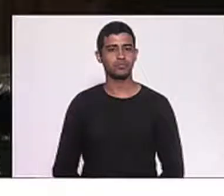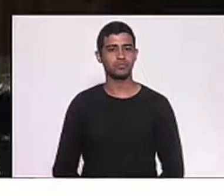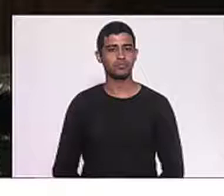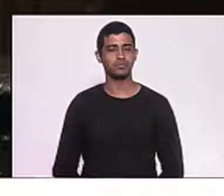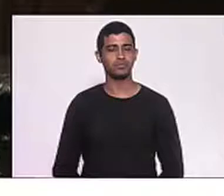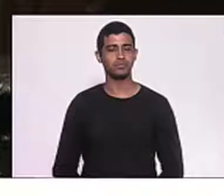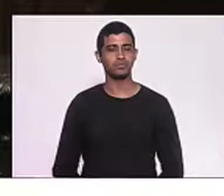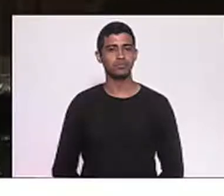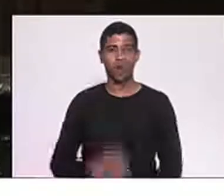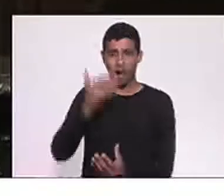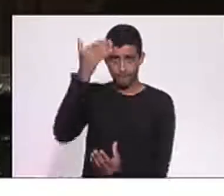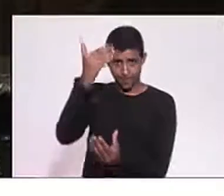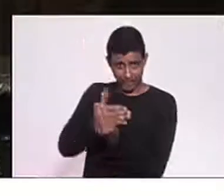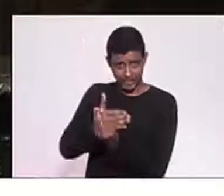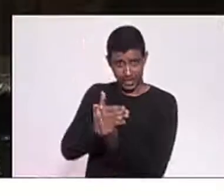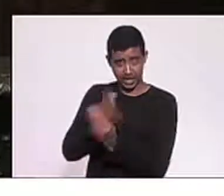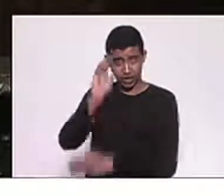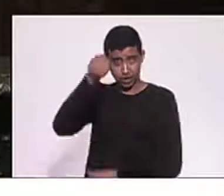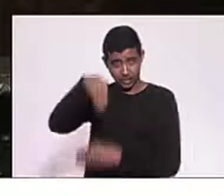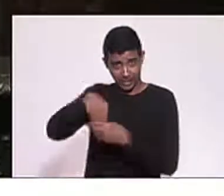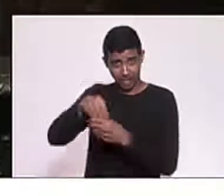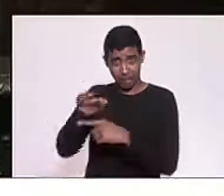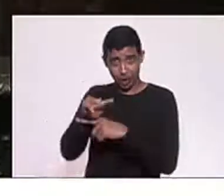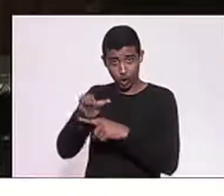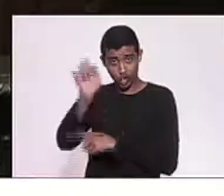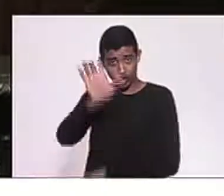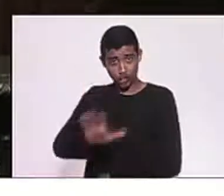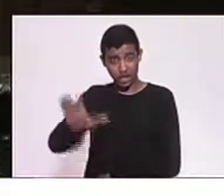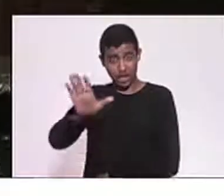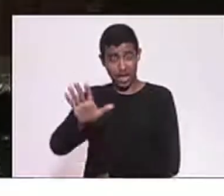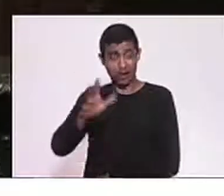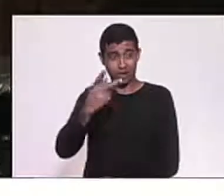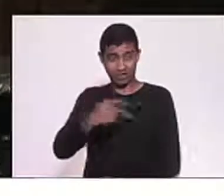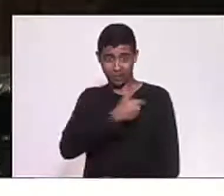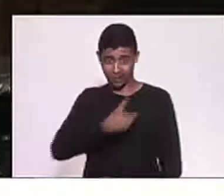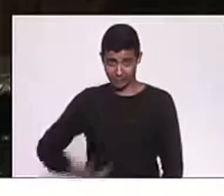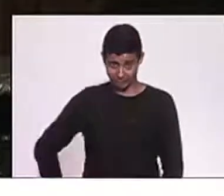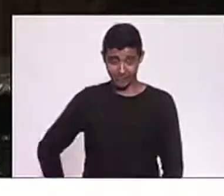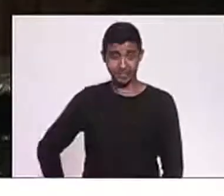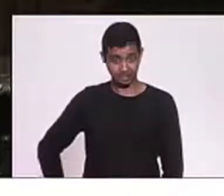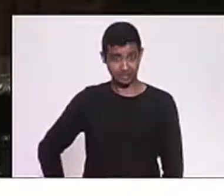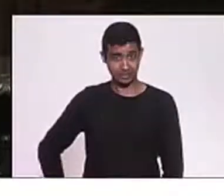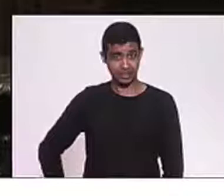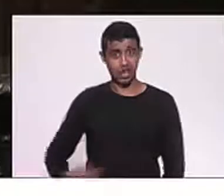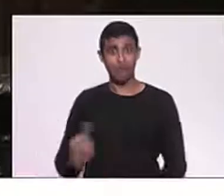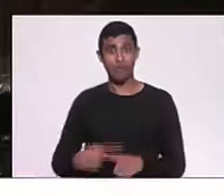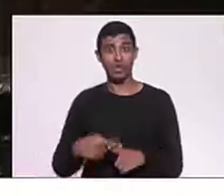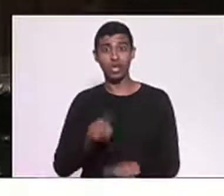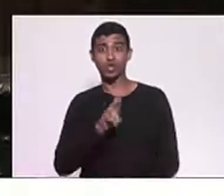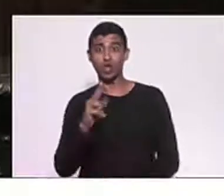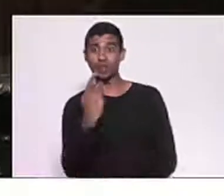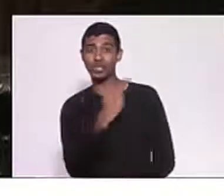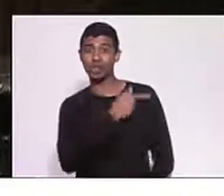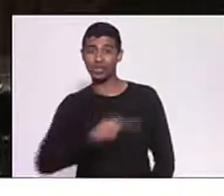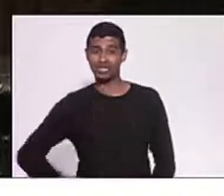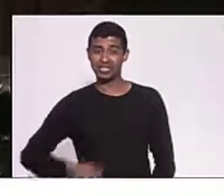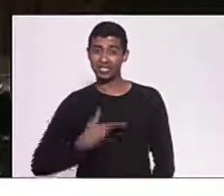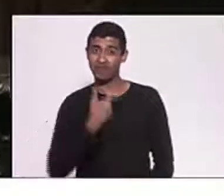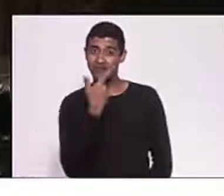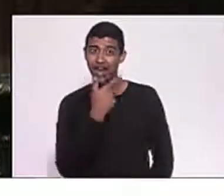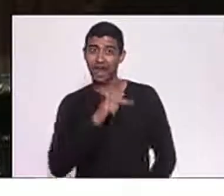estaria na Procuradoria-Geral da República, porque teria uma citação ao presidente da República,